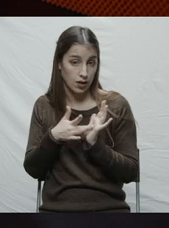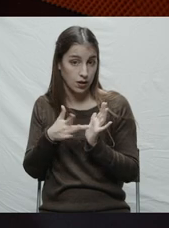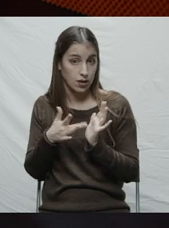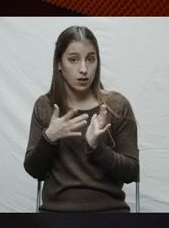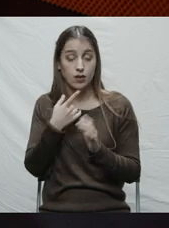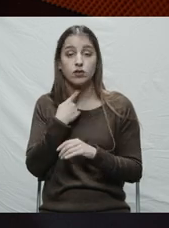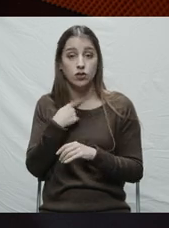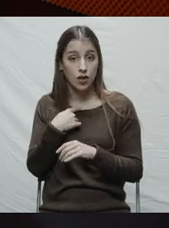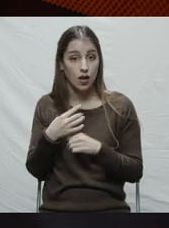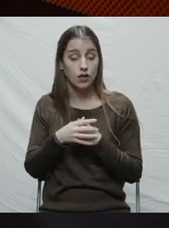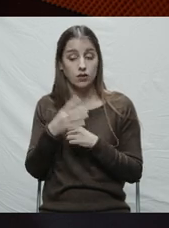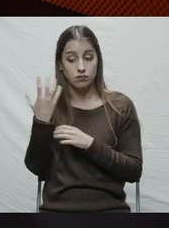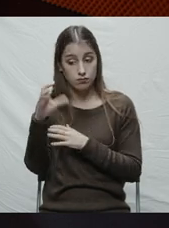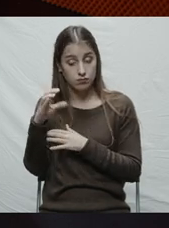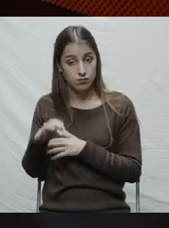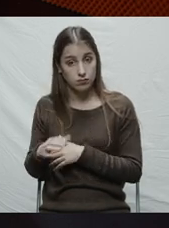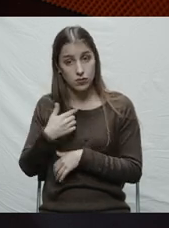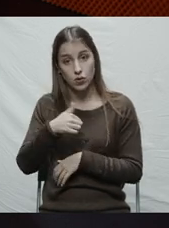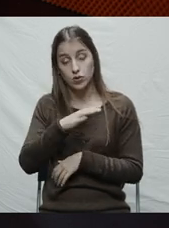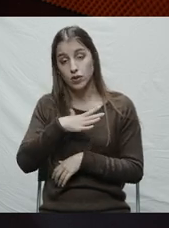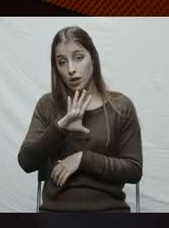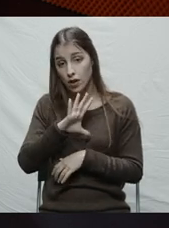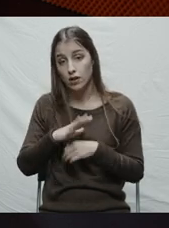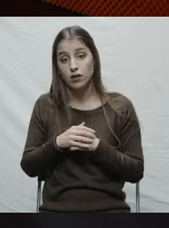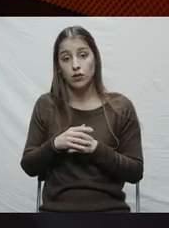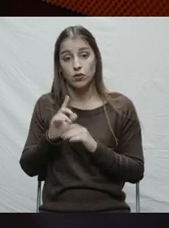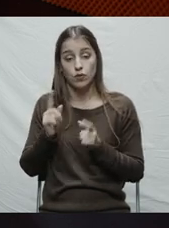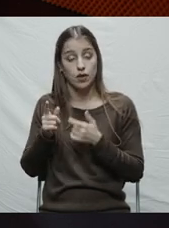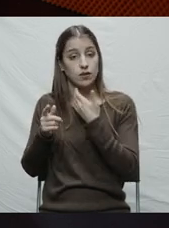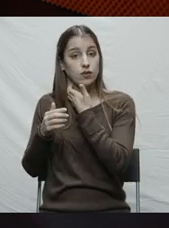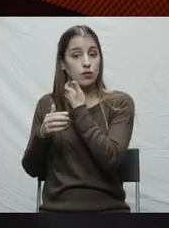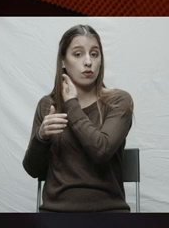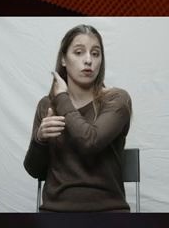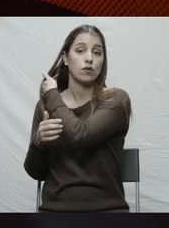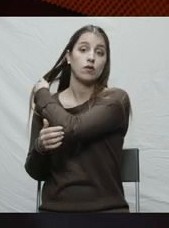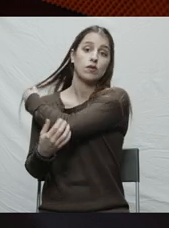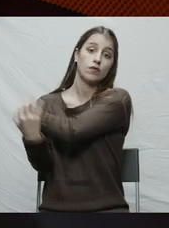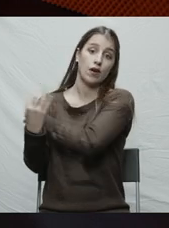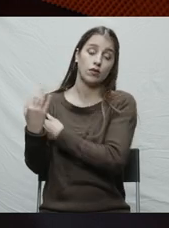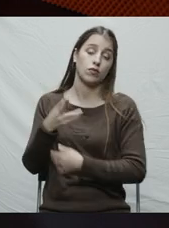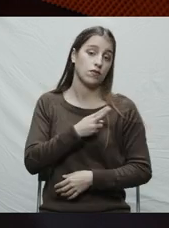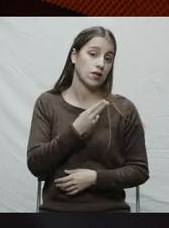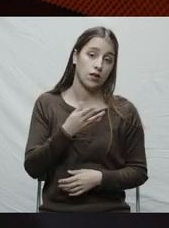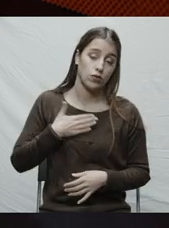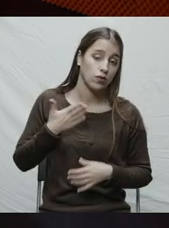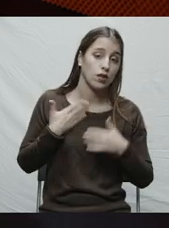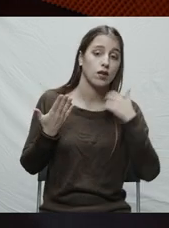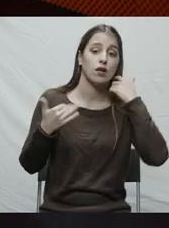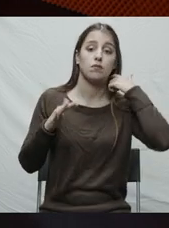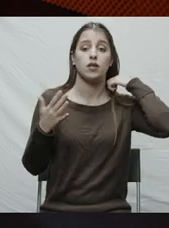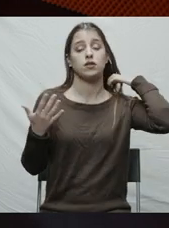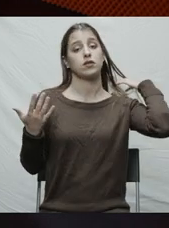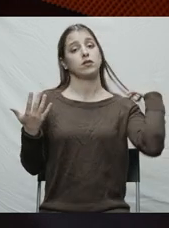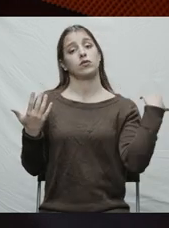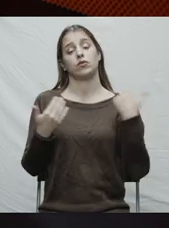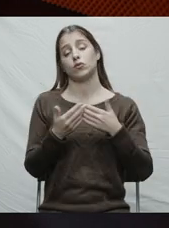têm corpos expostos, o que no início foi uma resistência, porque sim. E agora já não é, portanto, E